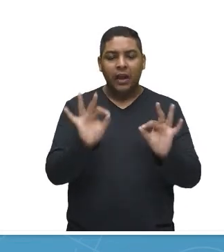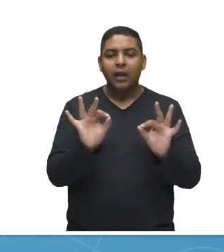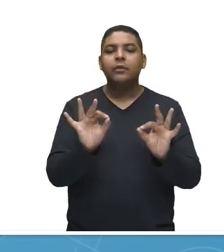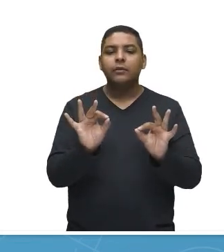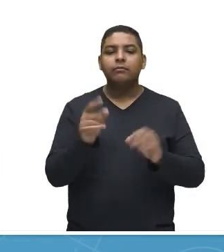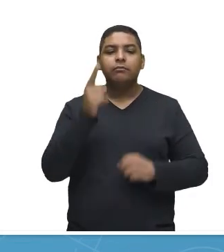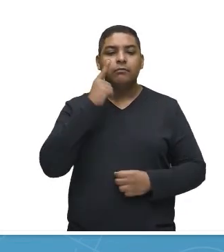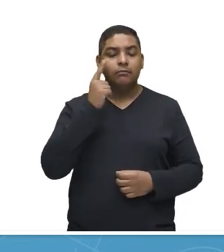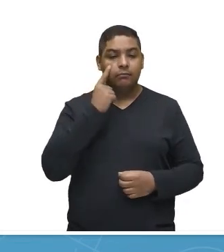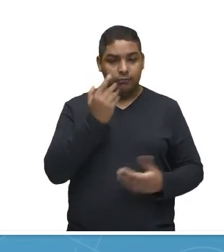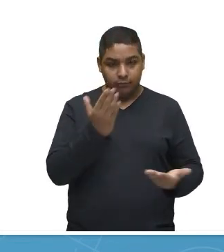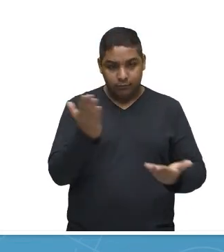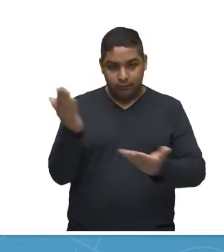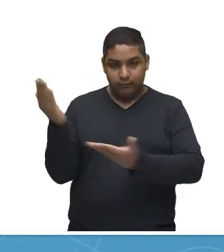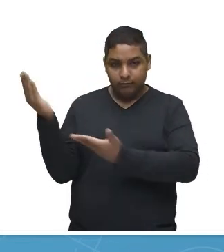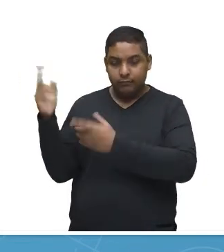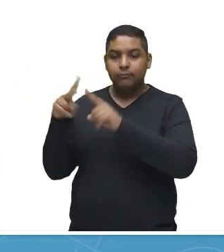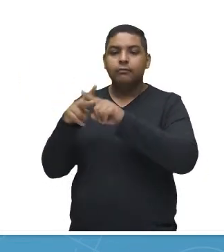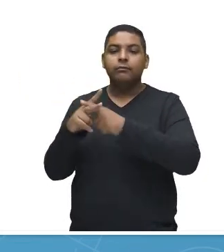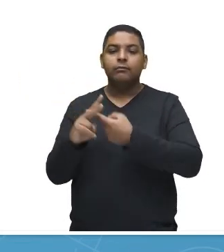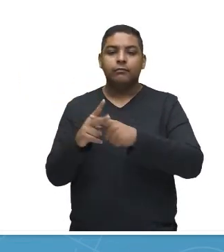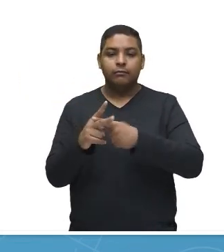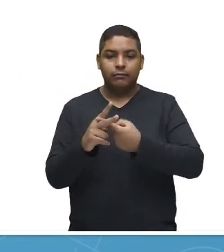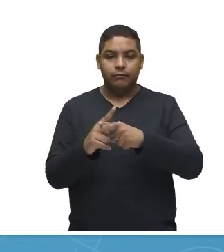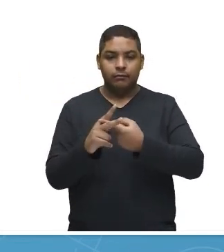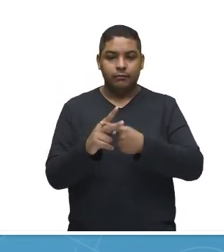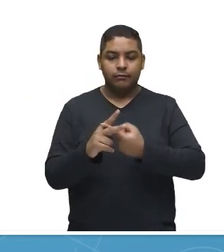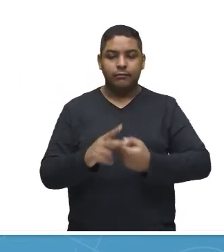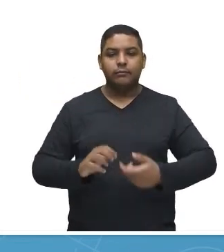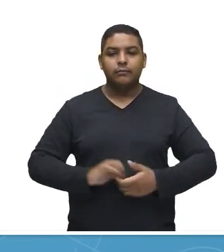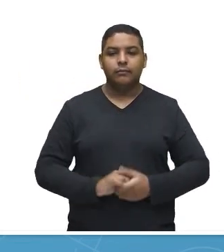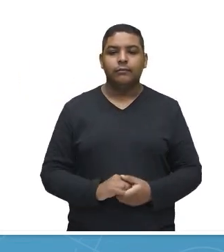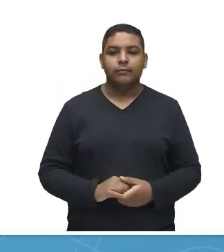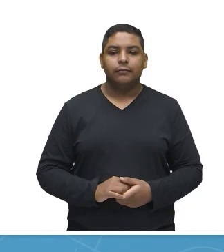Vem comigo, vamos fazer a correção aqui? Então, vamos lá